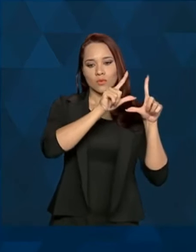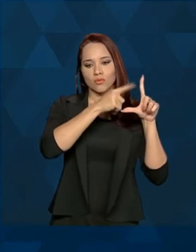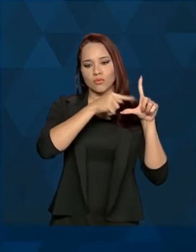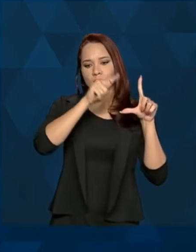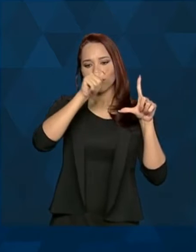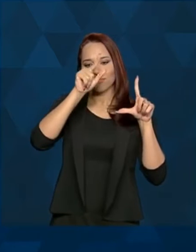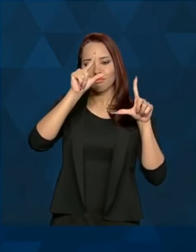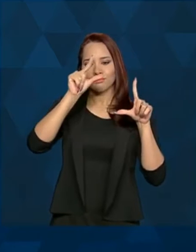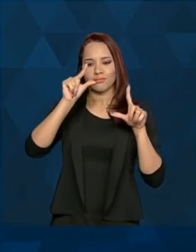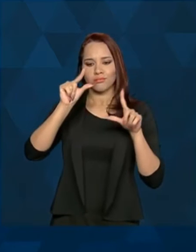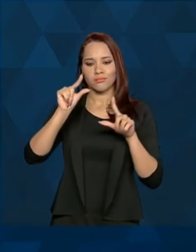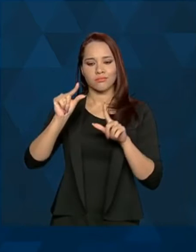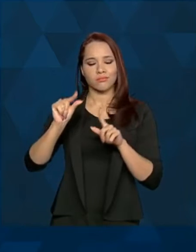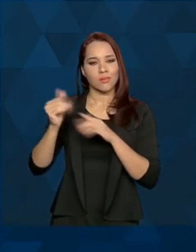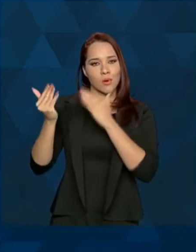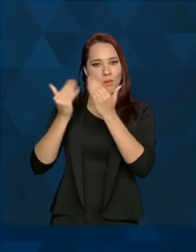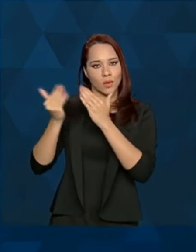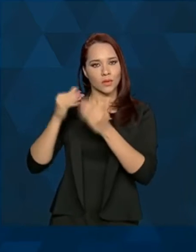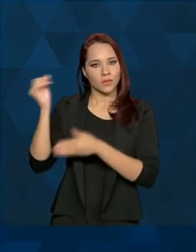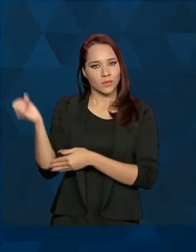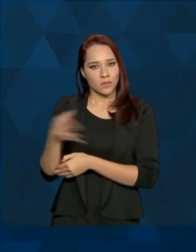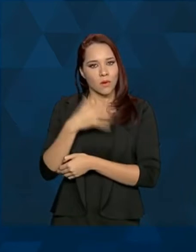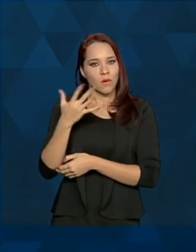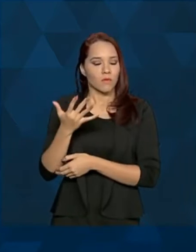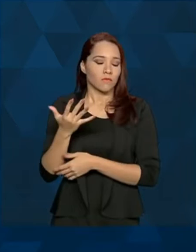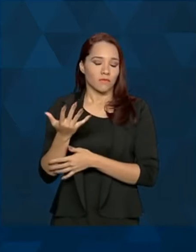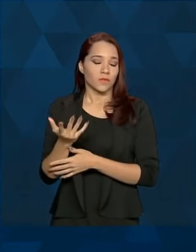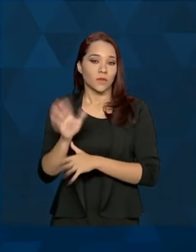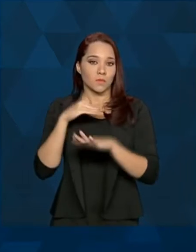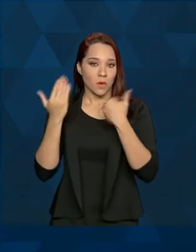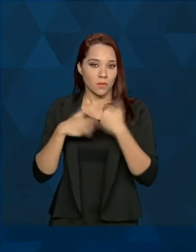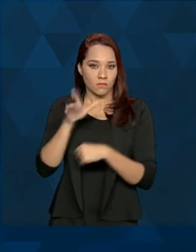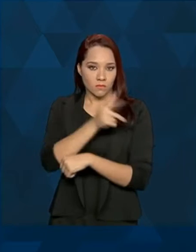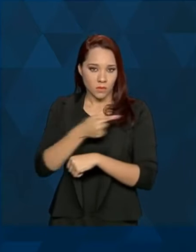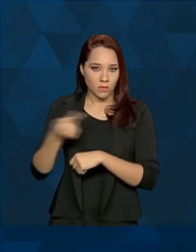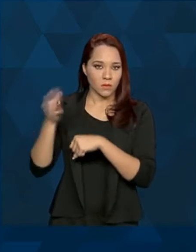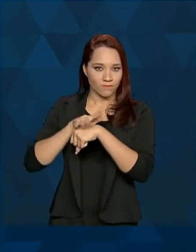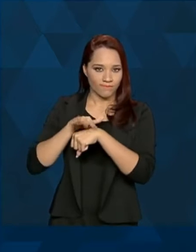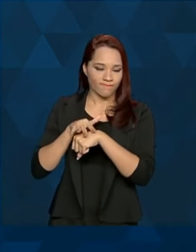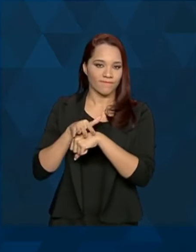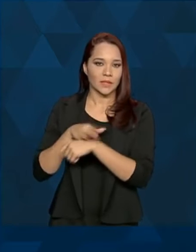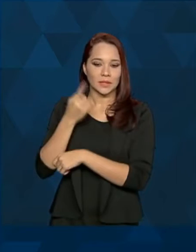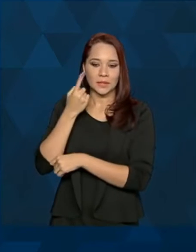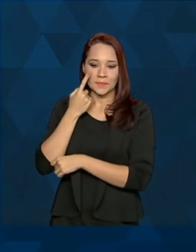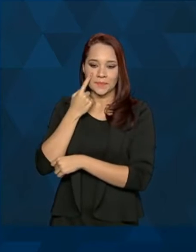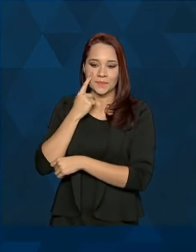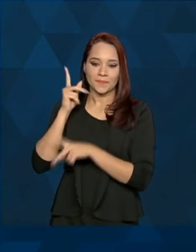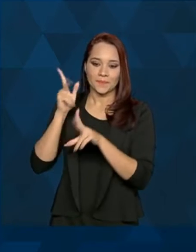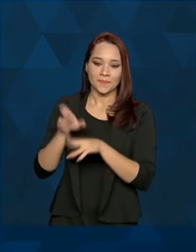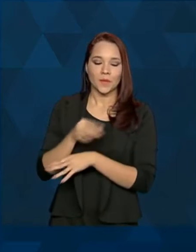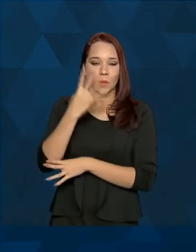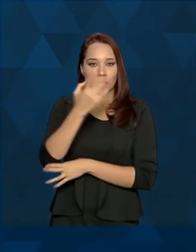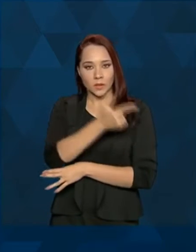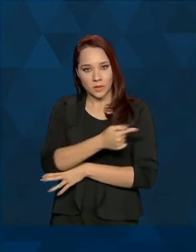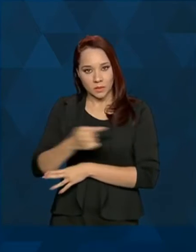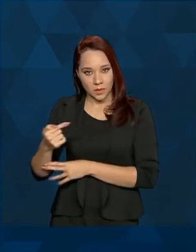tempo, com relação aos novos casos de óbito por semana epidemiológica. A gente vê, nas mesmas 4 semanas